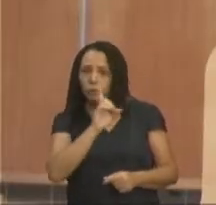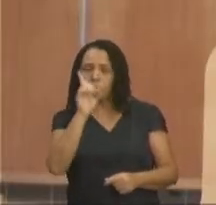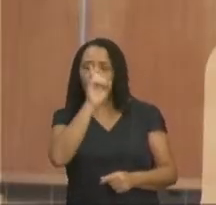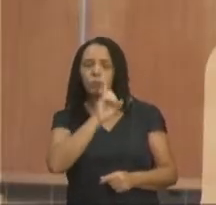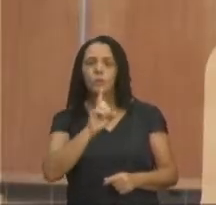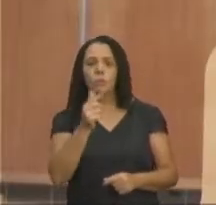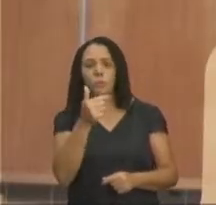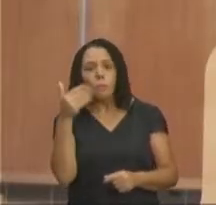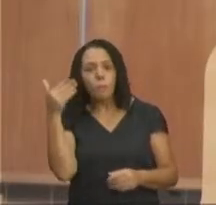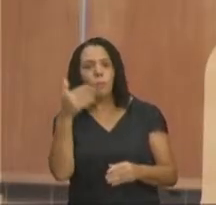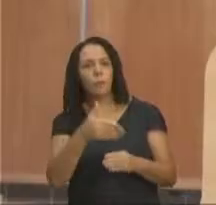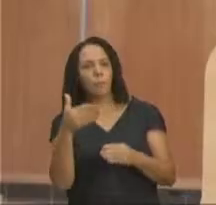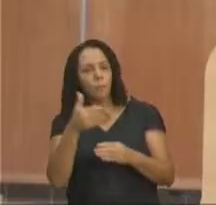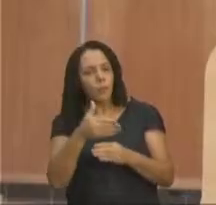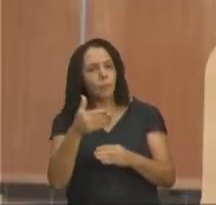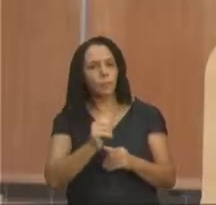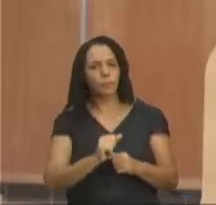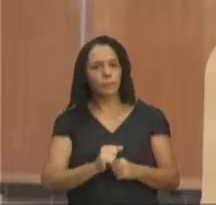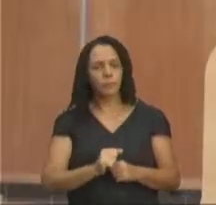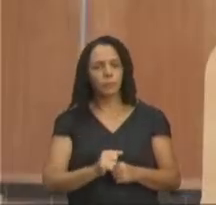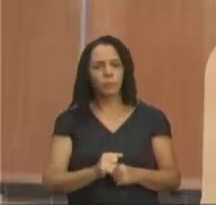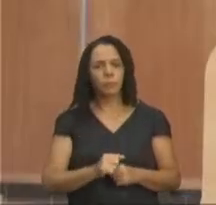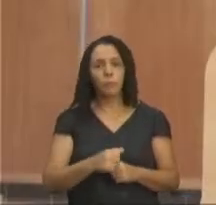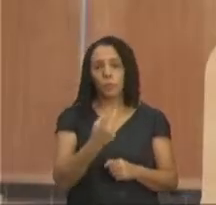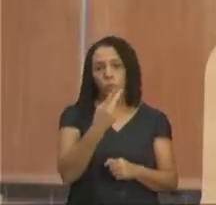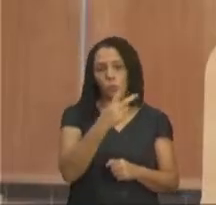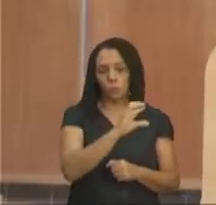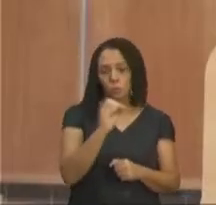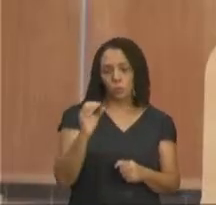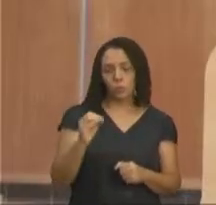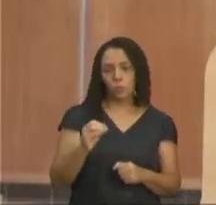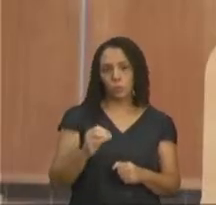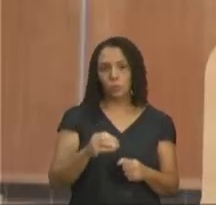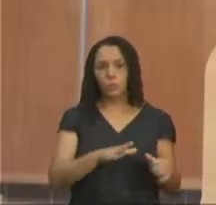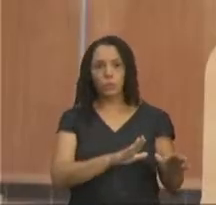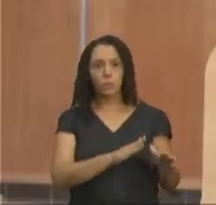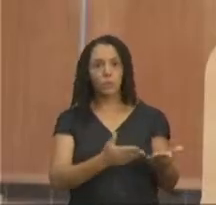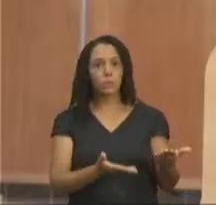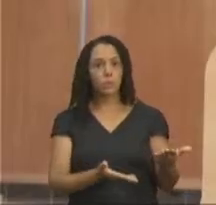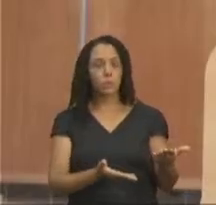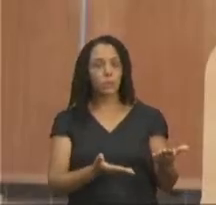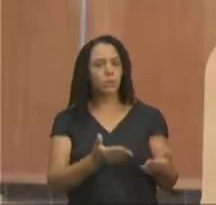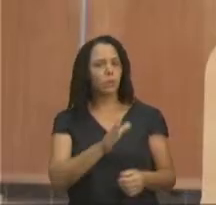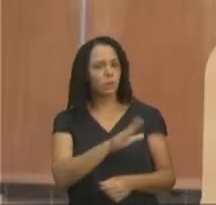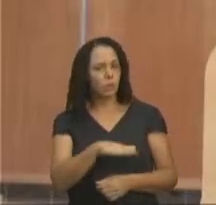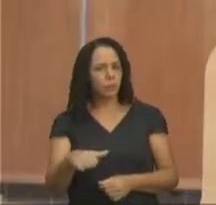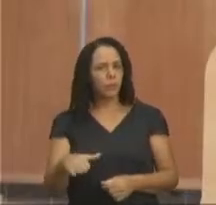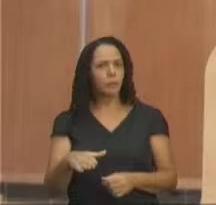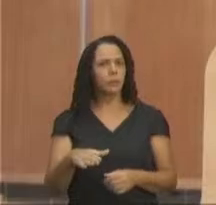semana, participar, né, praticamente quase 200 garotos, né, que vocês fazem esse trabalho, escolinha, enfim, trazendo